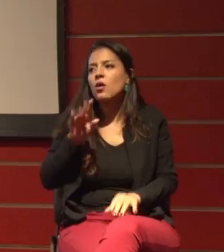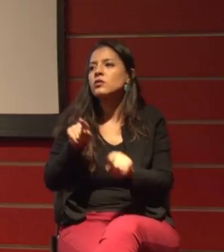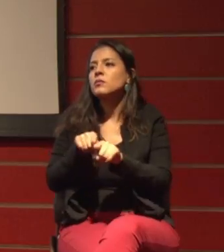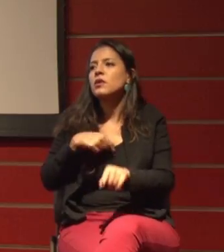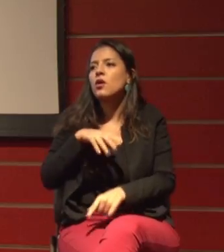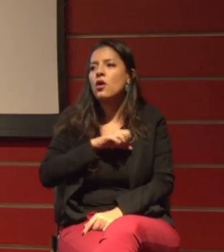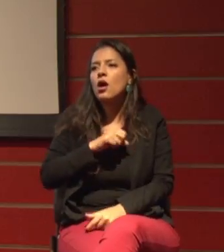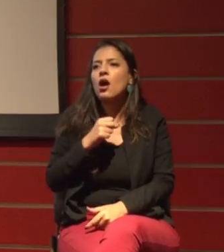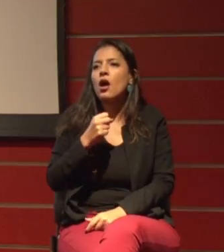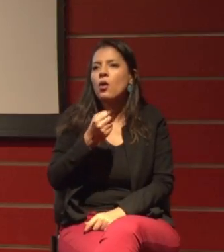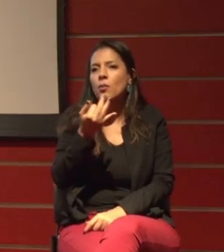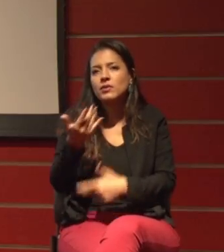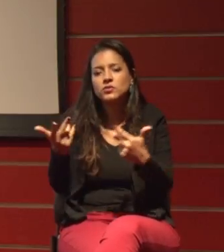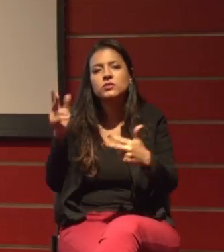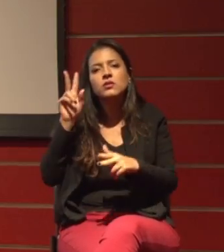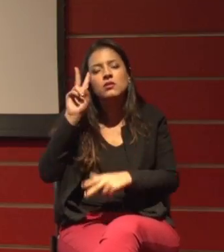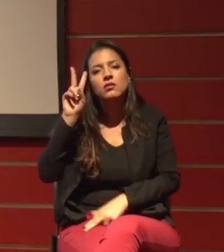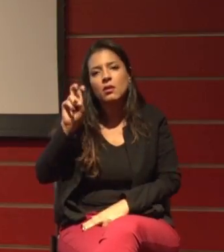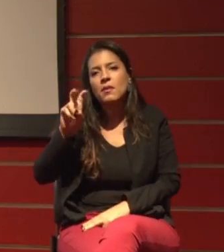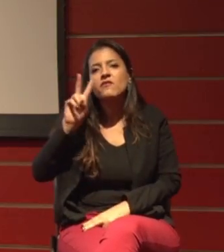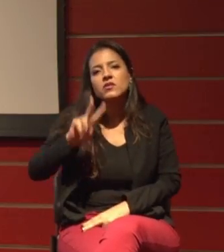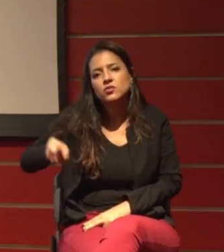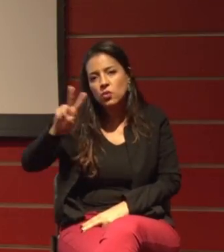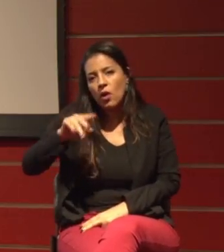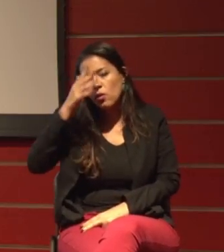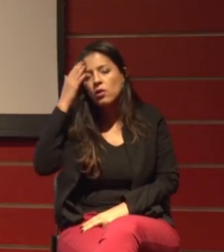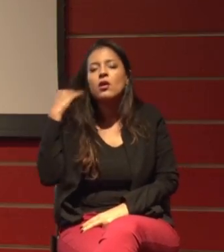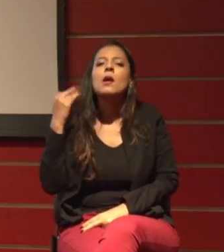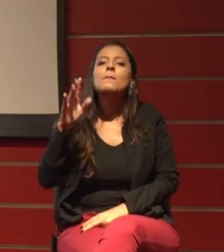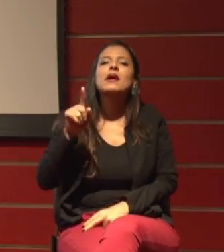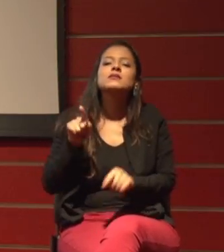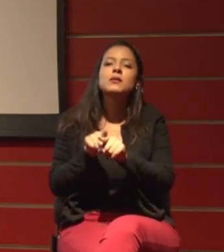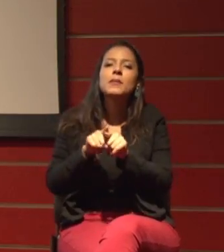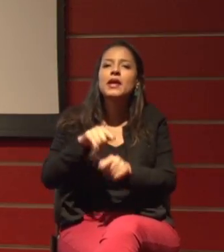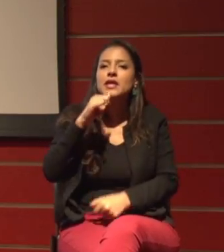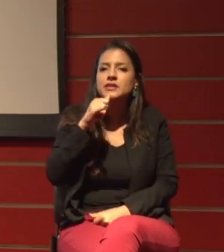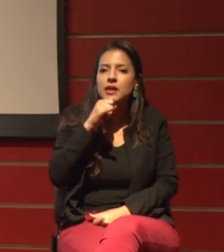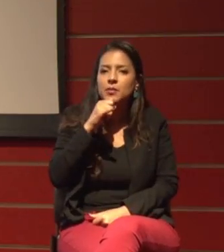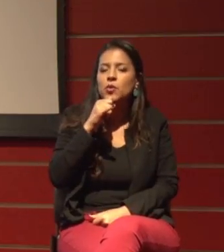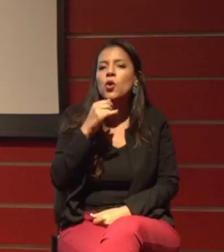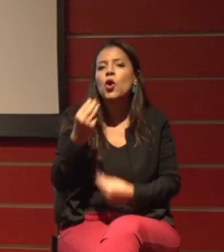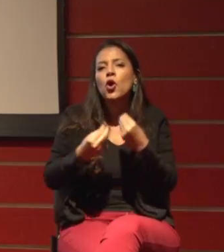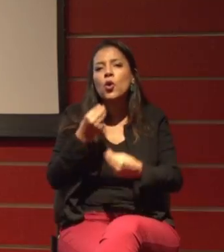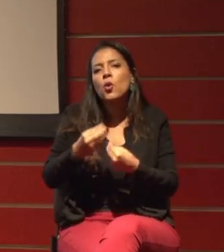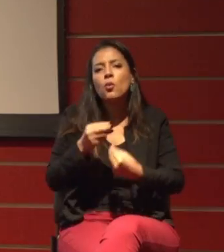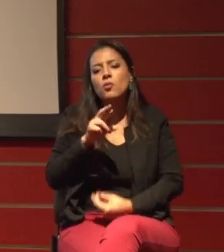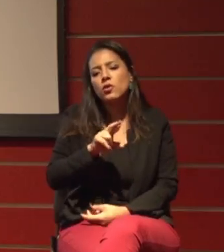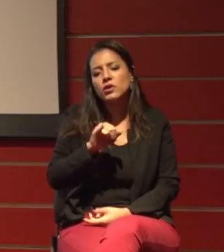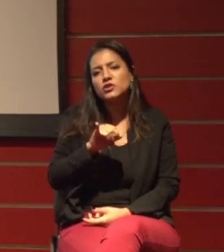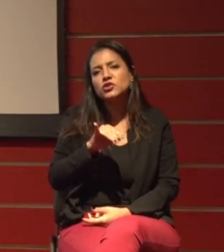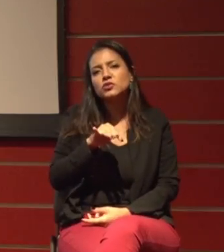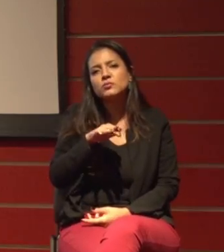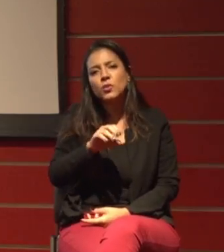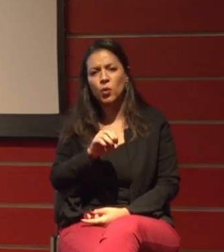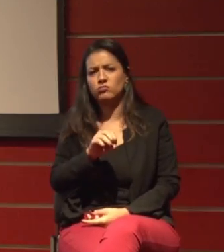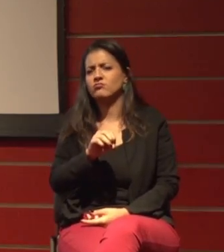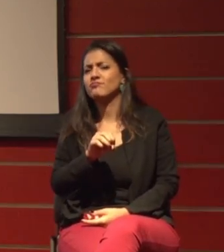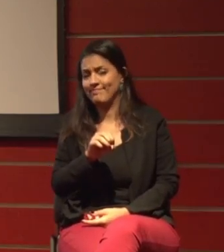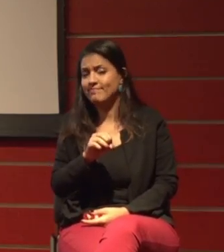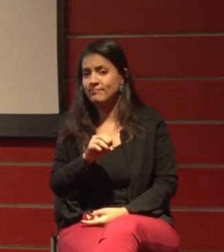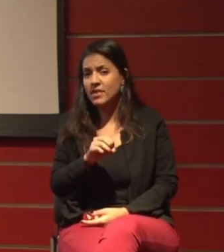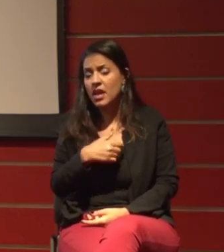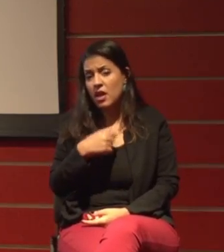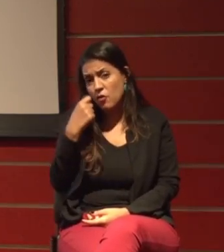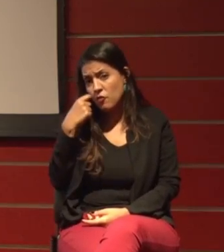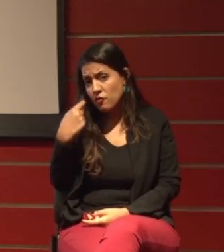assim mas uma coisa que eu queria perguntar para você é a questão do Ritmo Como que você vê o ritmo nisso já porque uma coisa que eu vejo é a